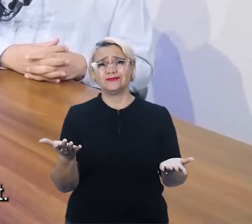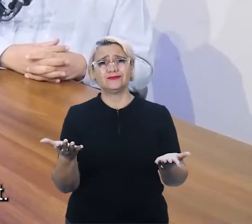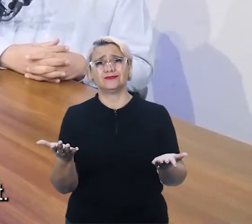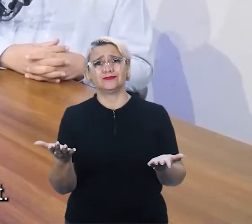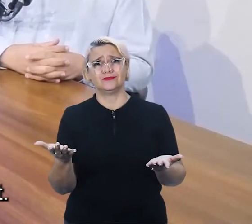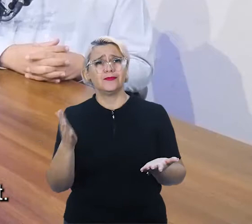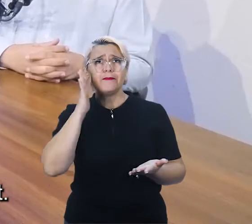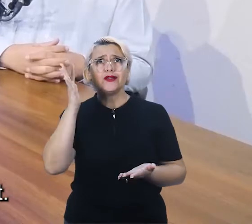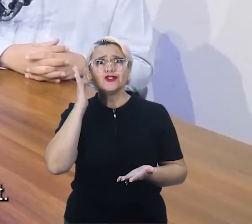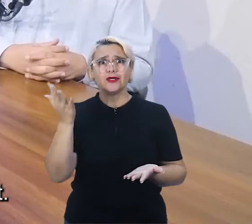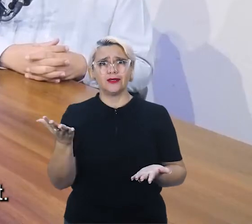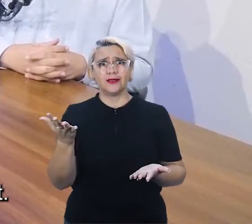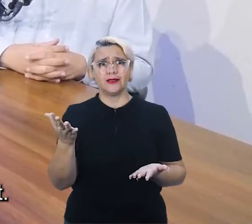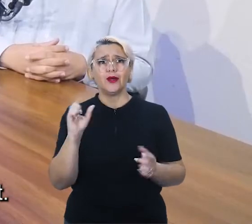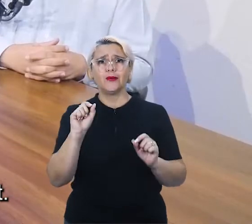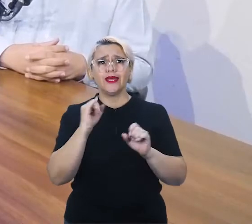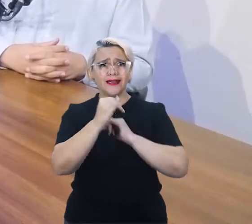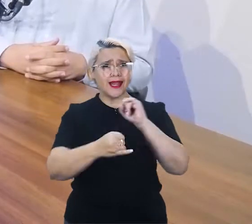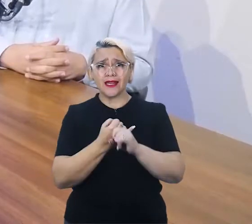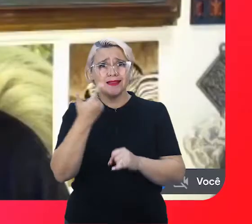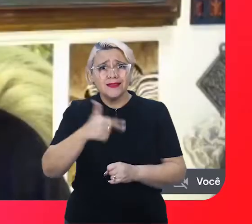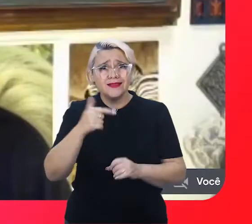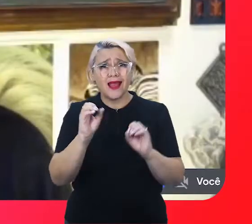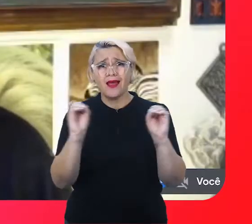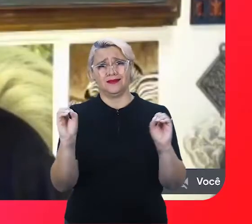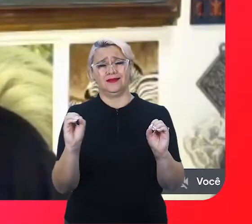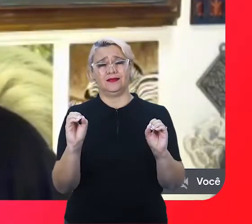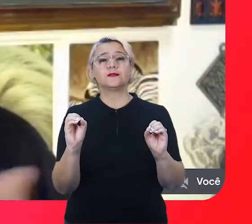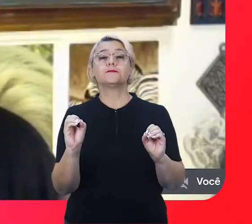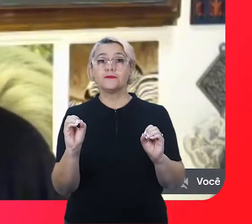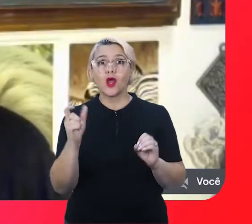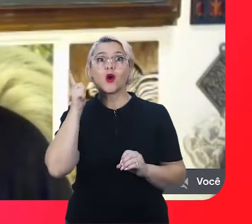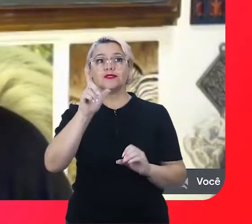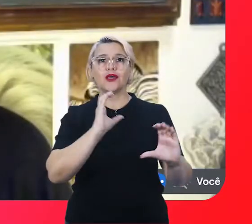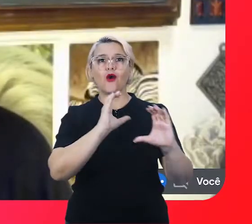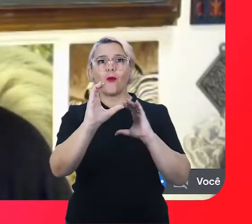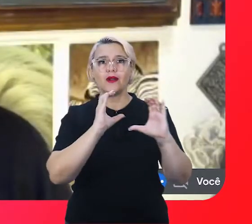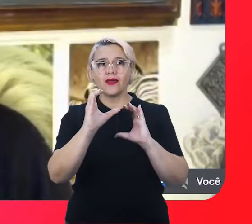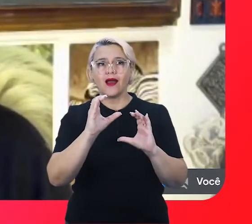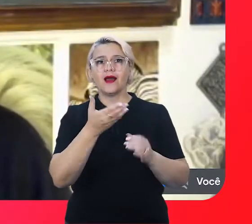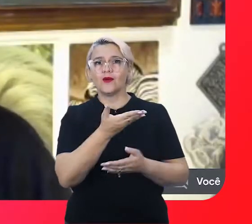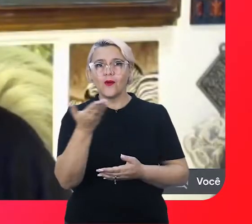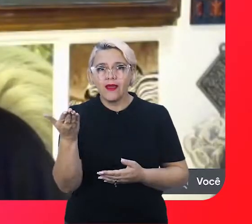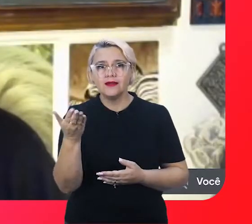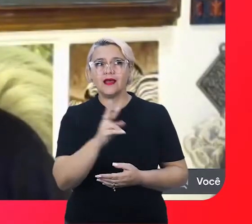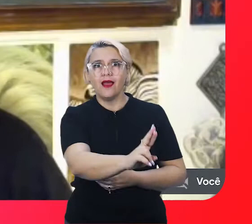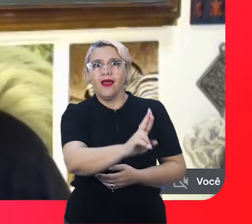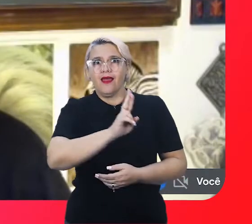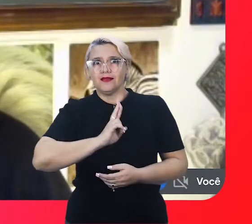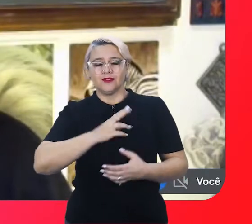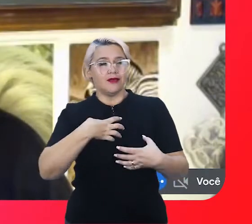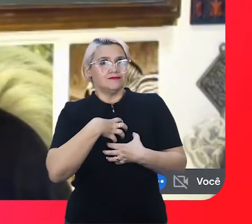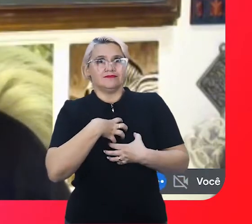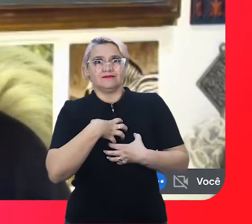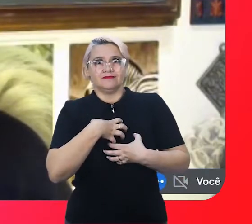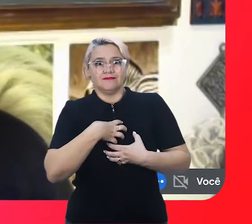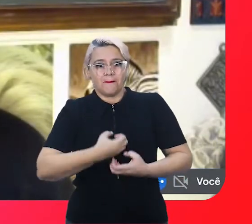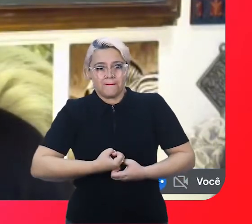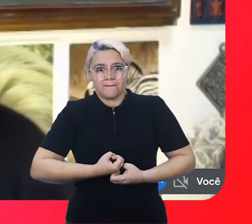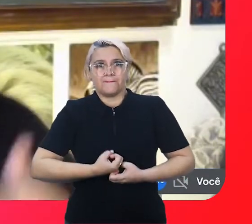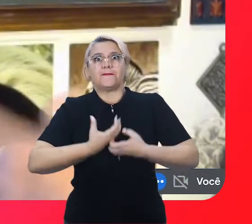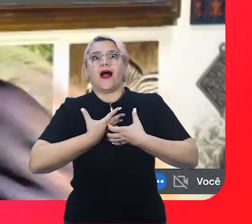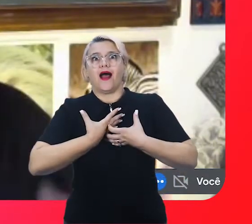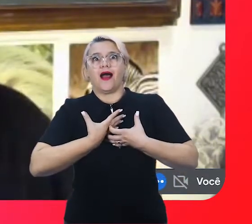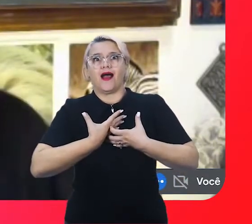nem se imaginava que seria a internet. Quando eu consegui me comunicar com eles, eles me responderam, nasceu